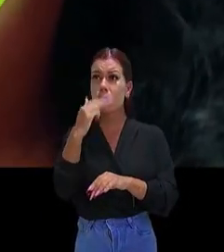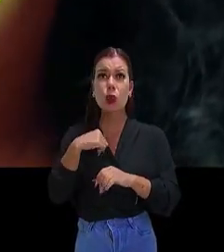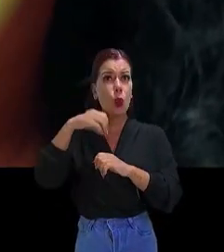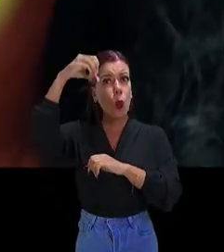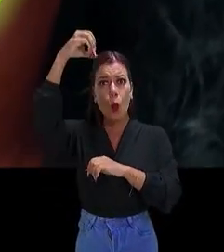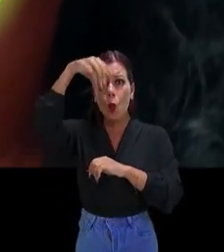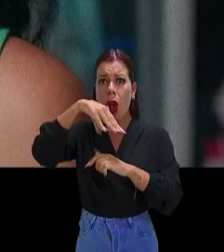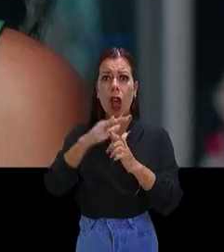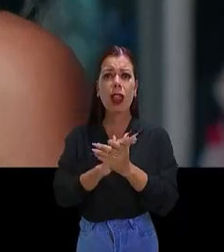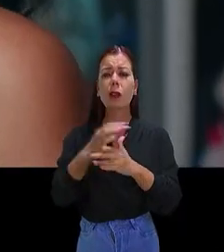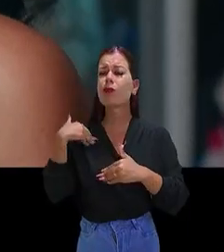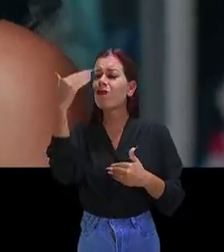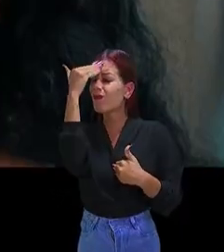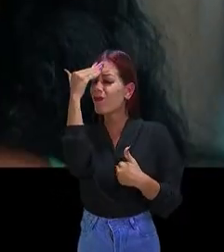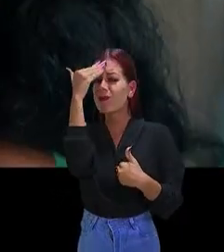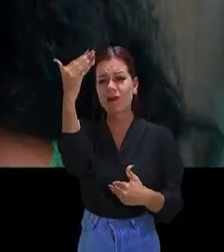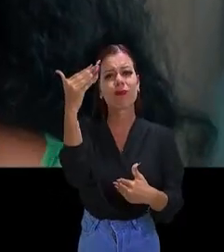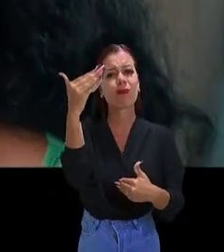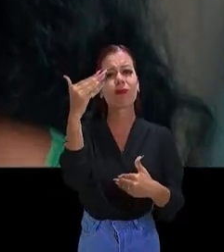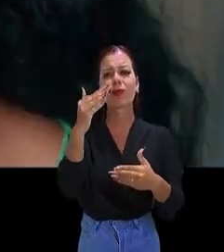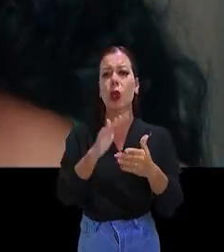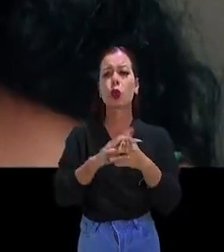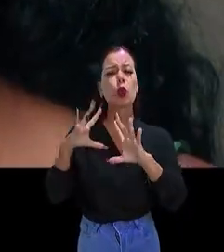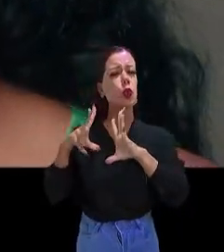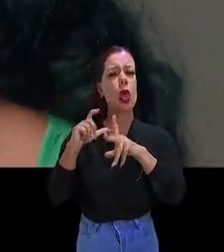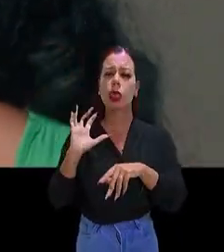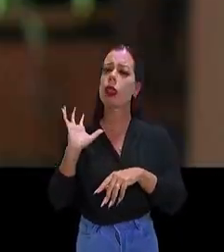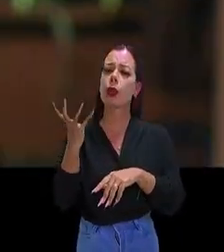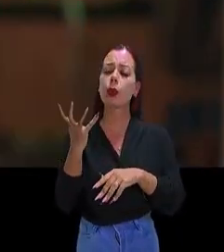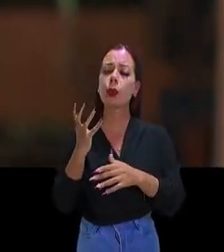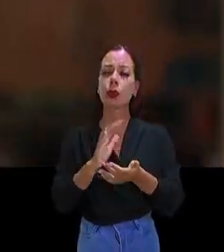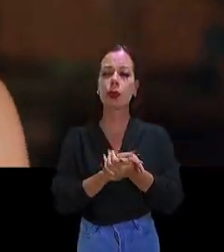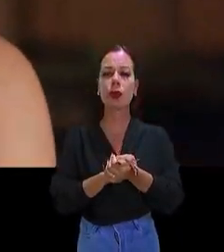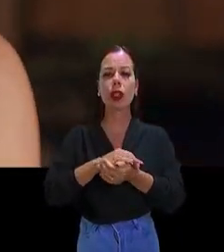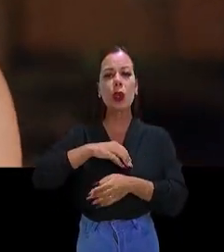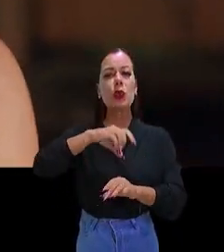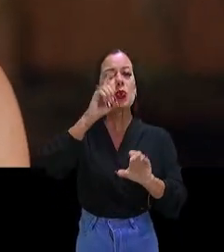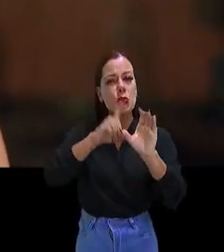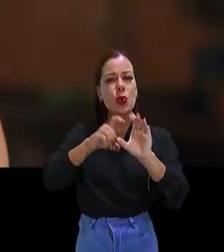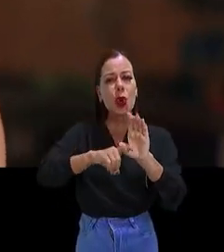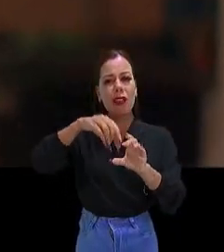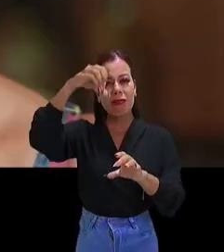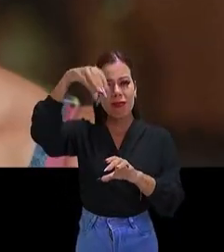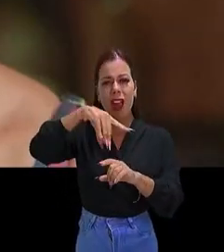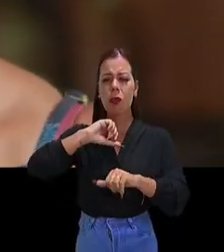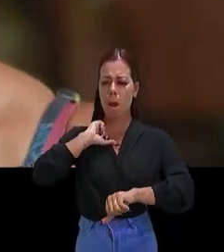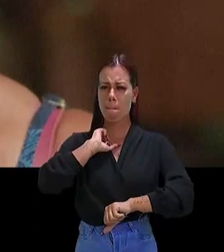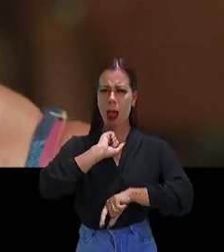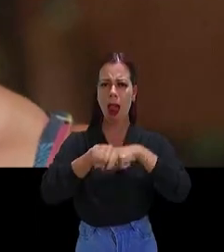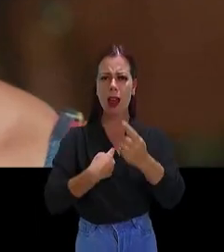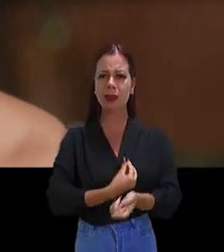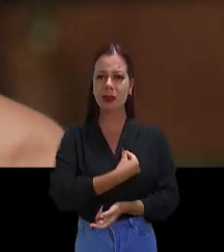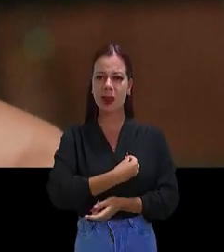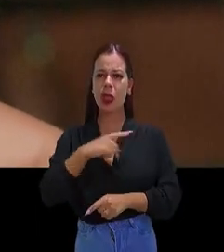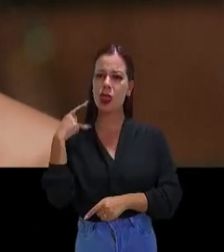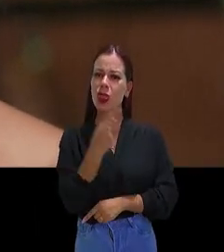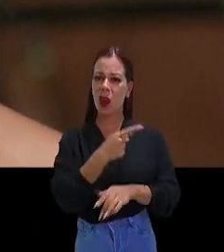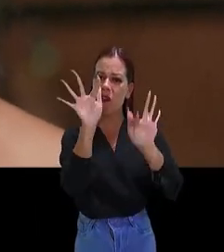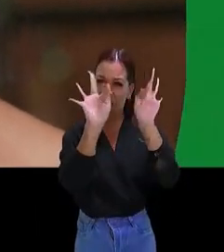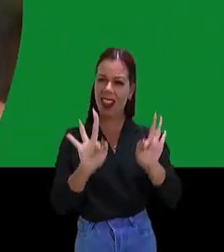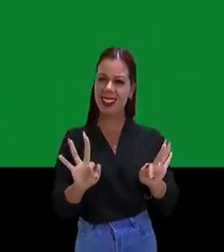escuro. Então, eu sou imensamente grata por tudo isso que aconteceu. O Luz Zero mudou nossa vida. Estamos muito